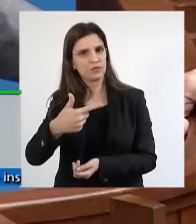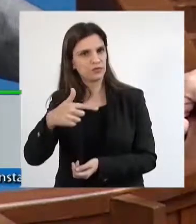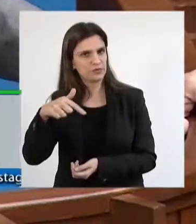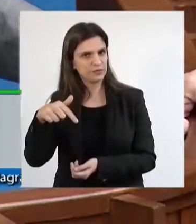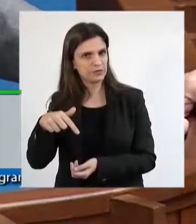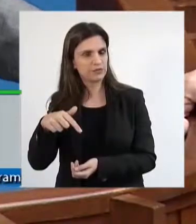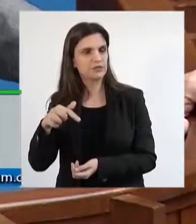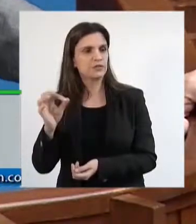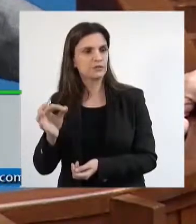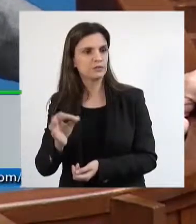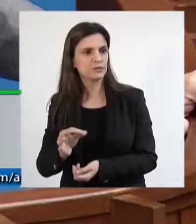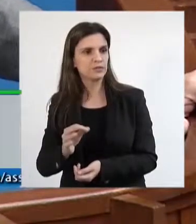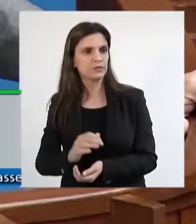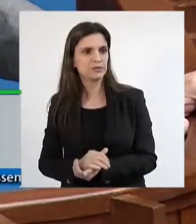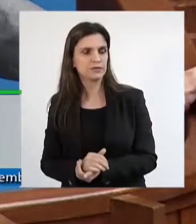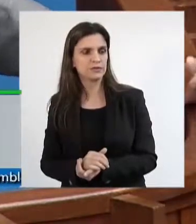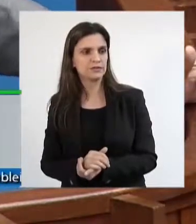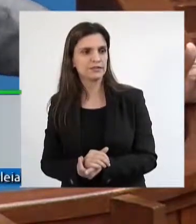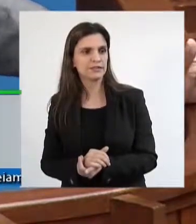ANEEL concedeu um